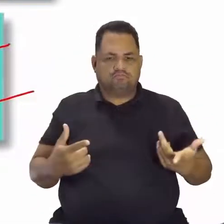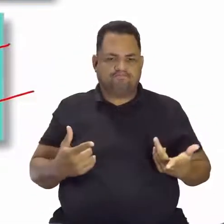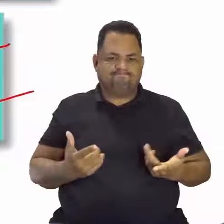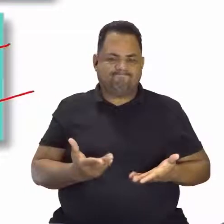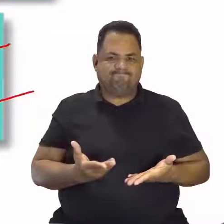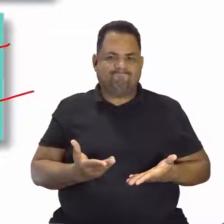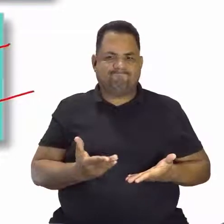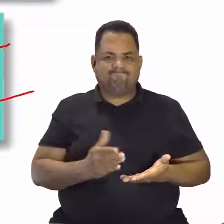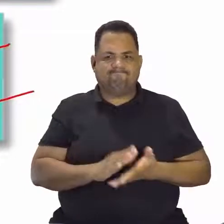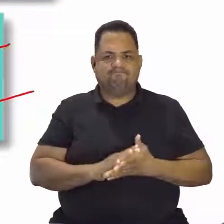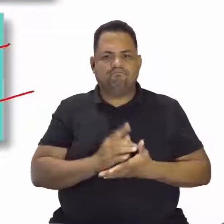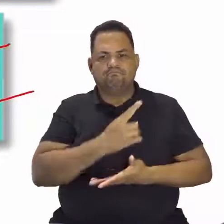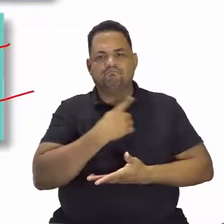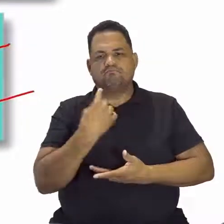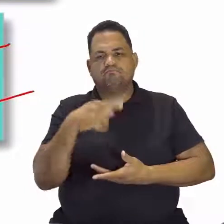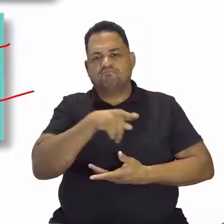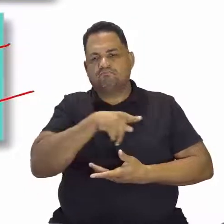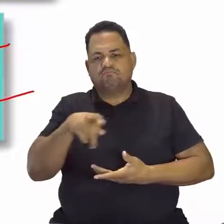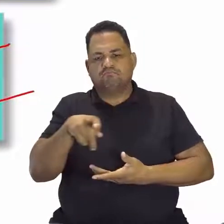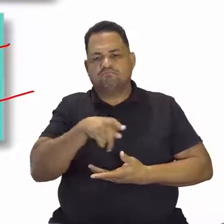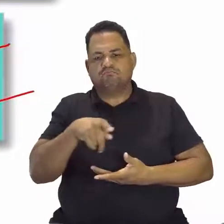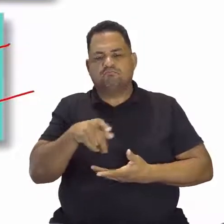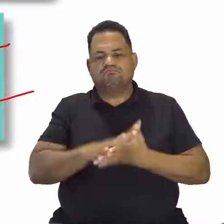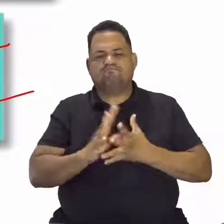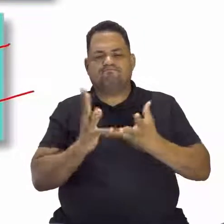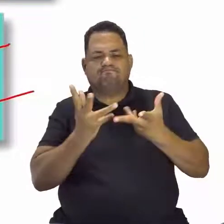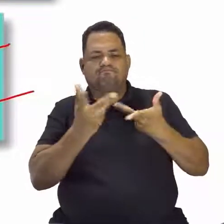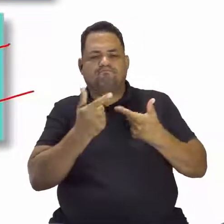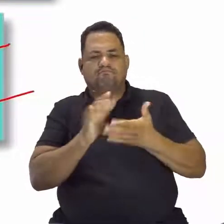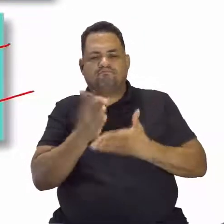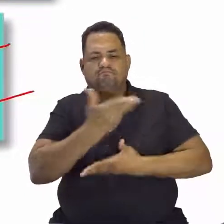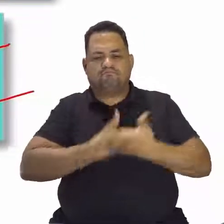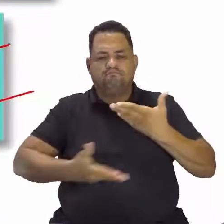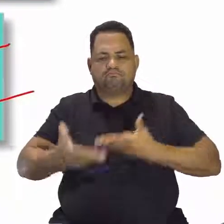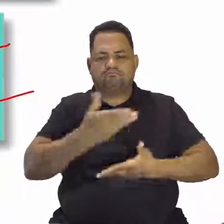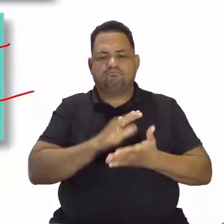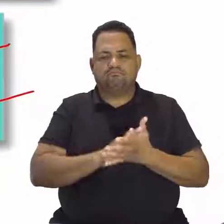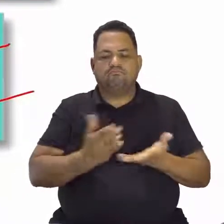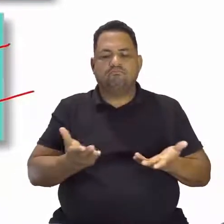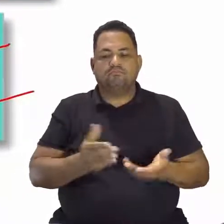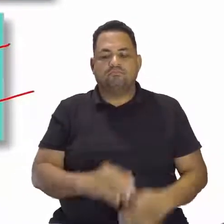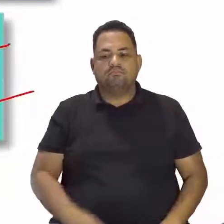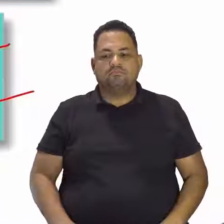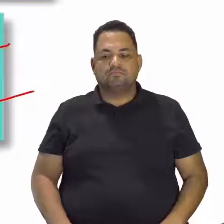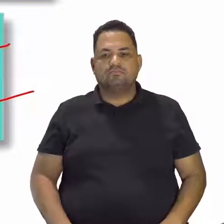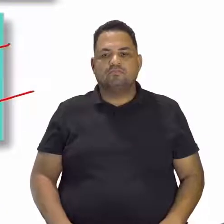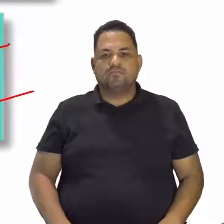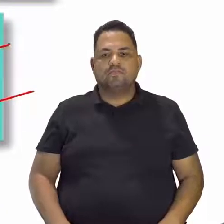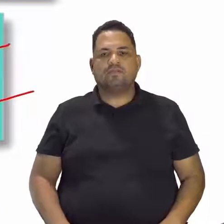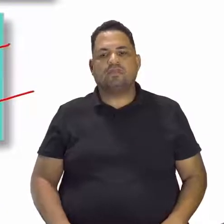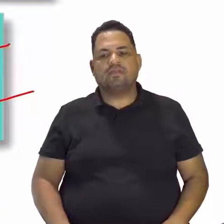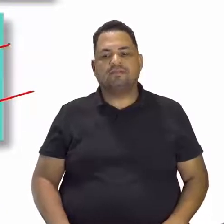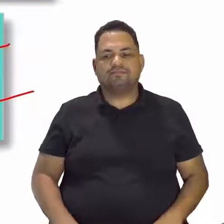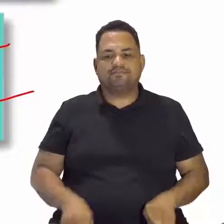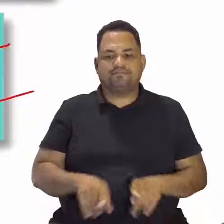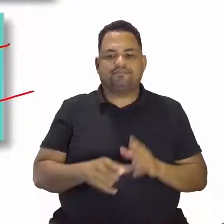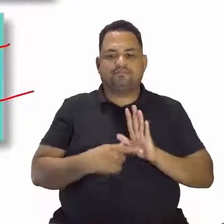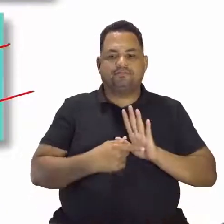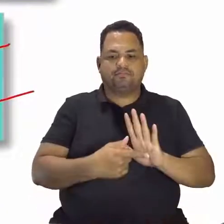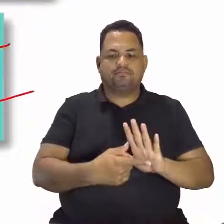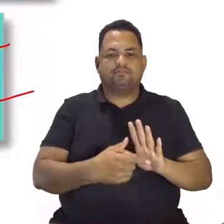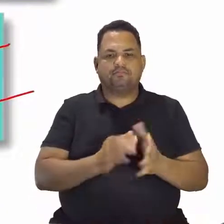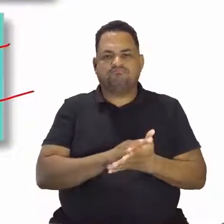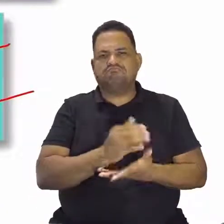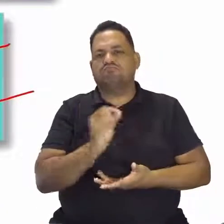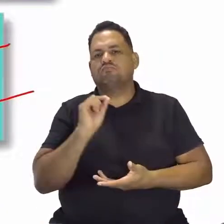que os nossos professores aqui maravilhosos da mediação, né, eu sou suspeita para falar, eles trazem para vocês o que há de